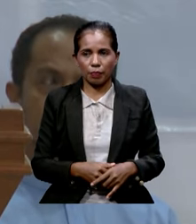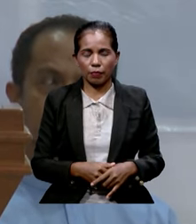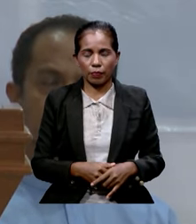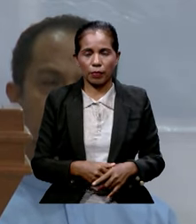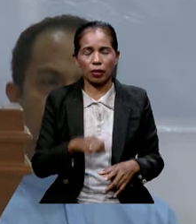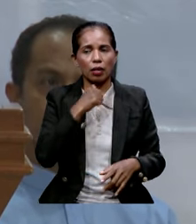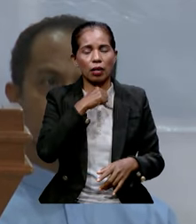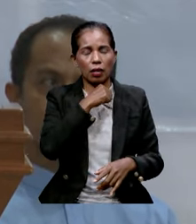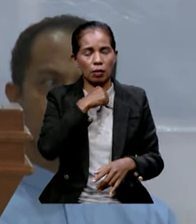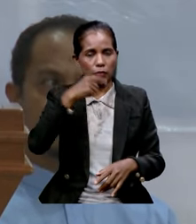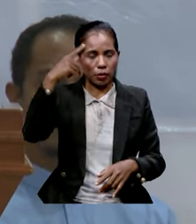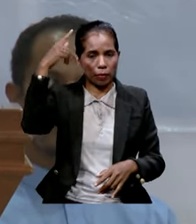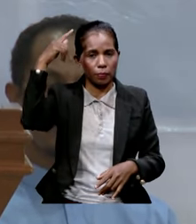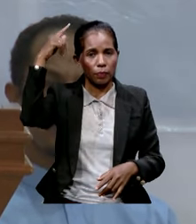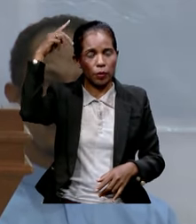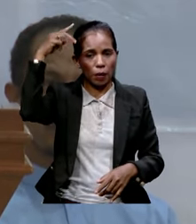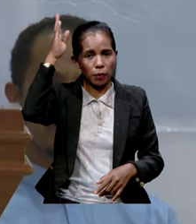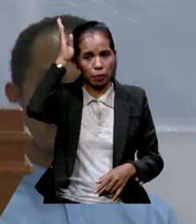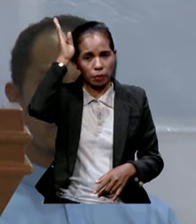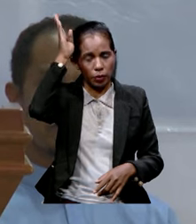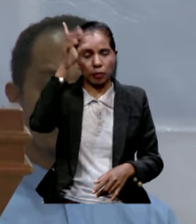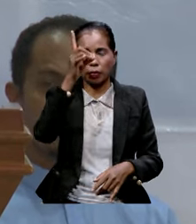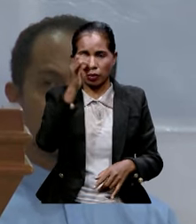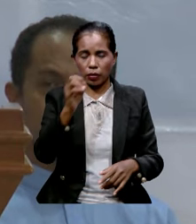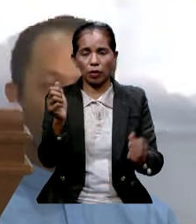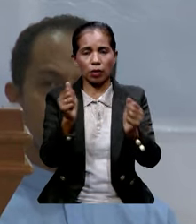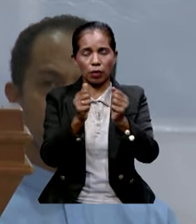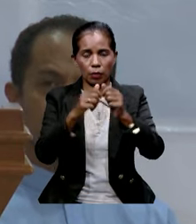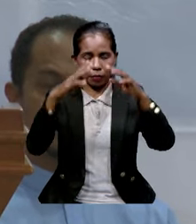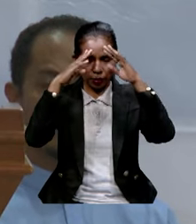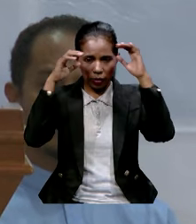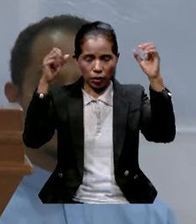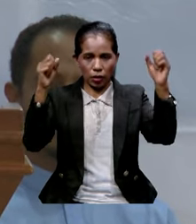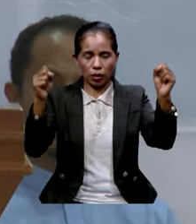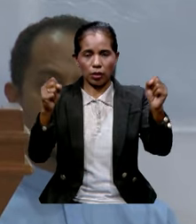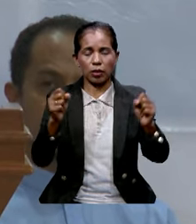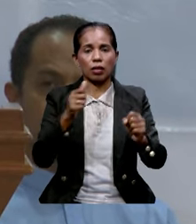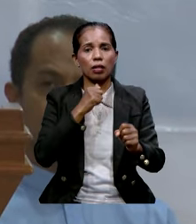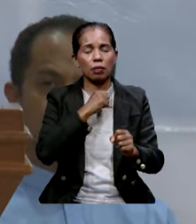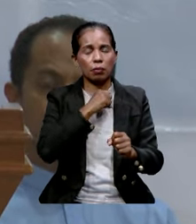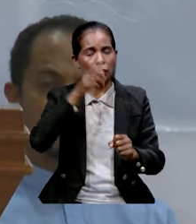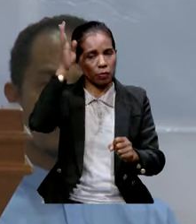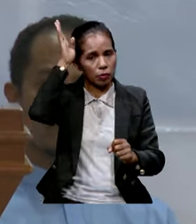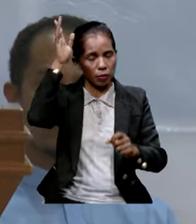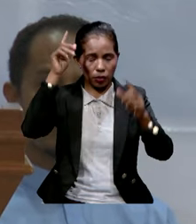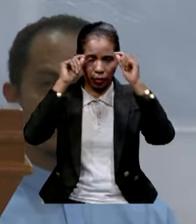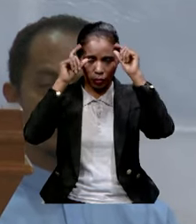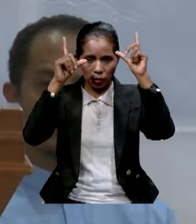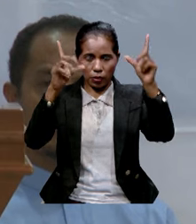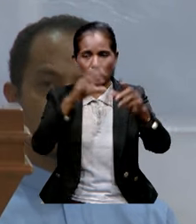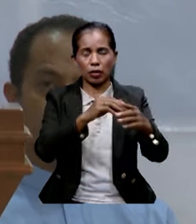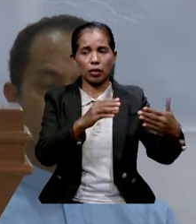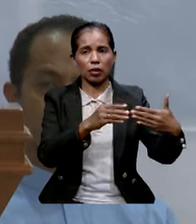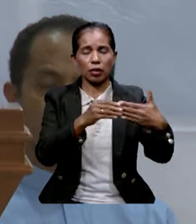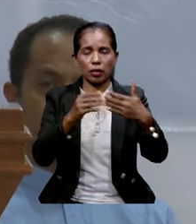Arcebispo Metropolita de Dili, Pro-Presidente da Conferência Episcopal Timorense, no